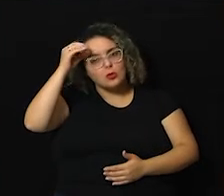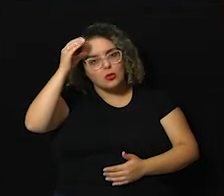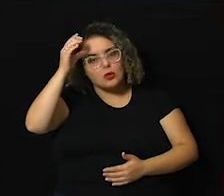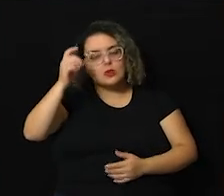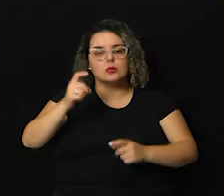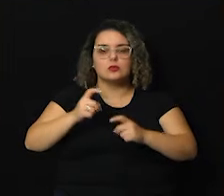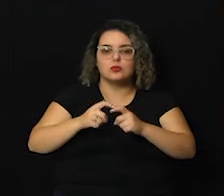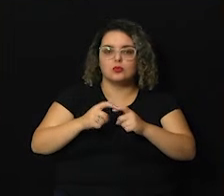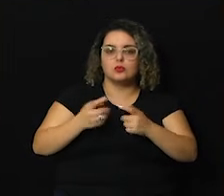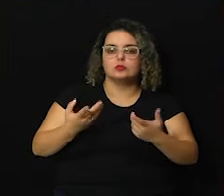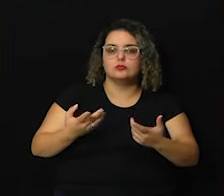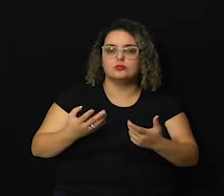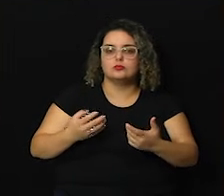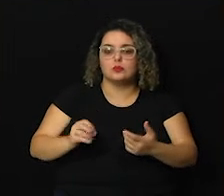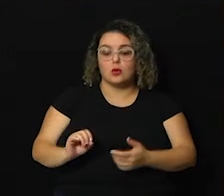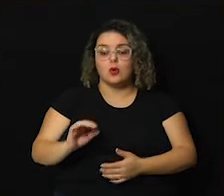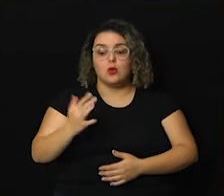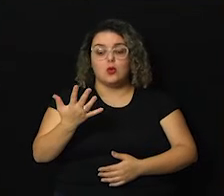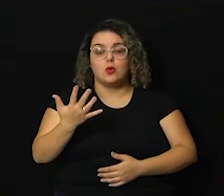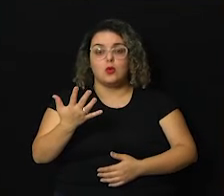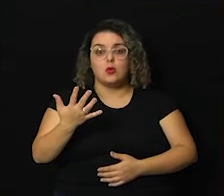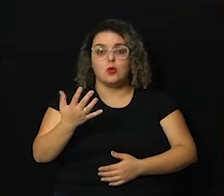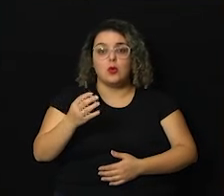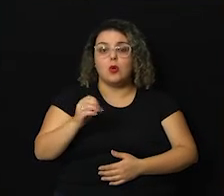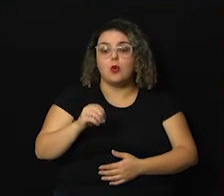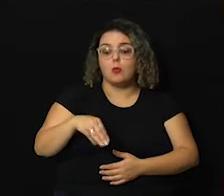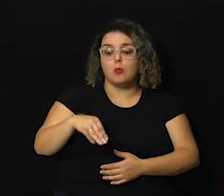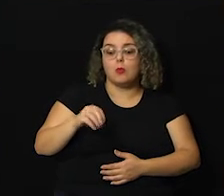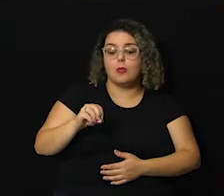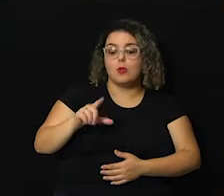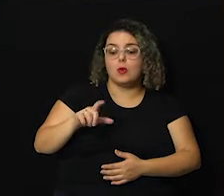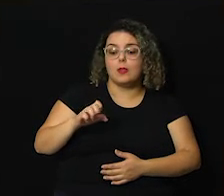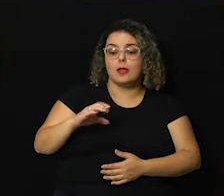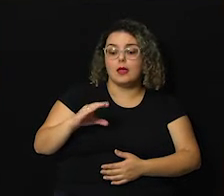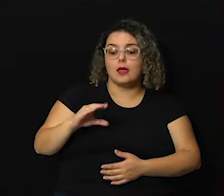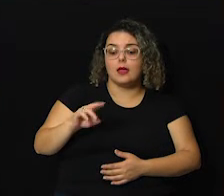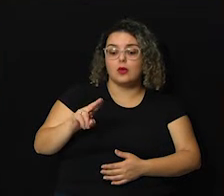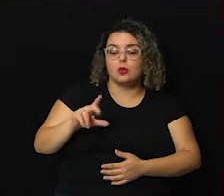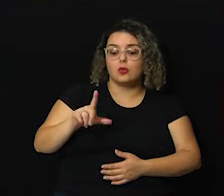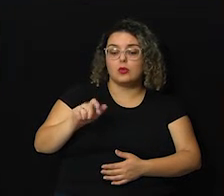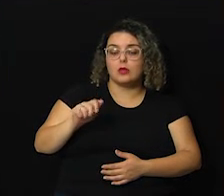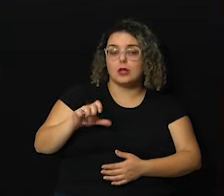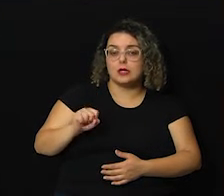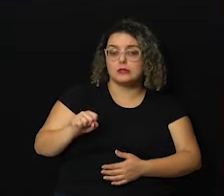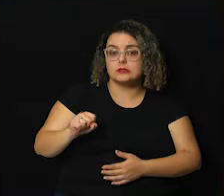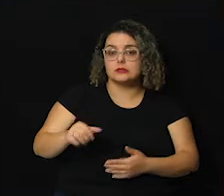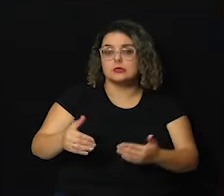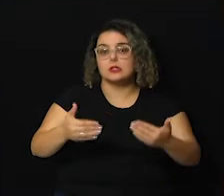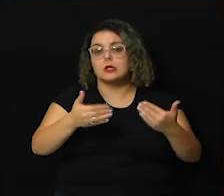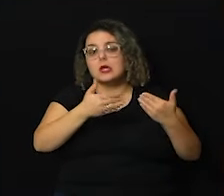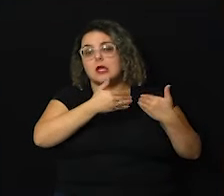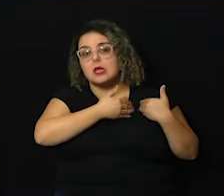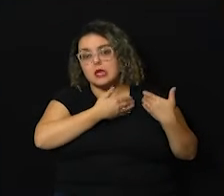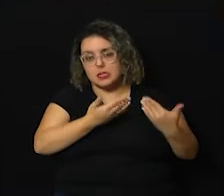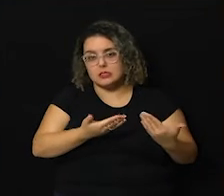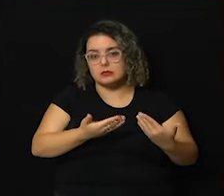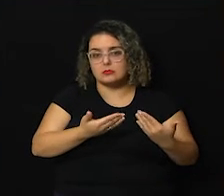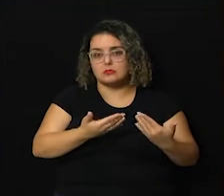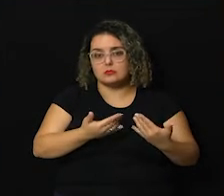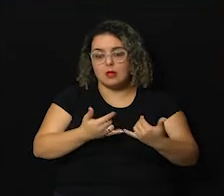médico, levou à descoberta de algumas moléculas que são responsáveis pela